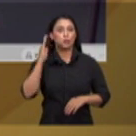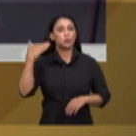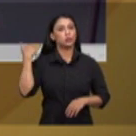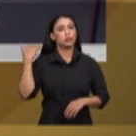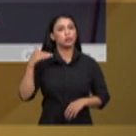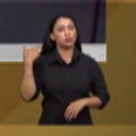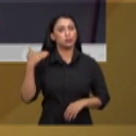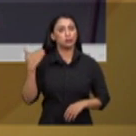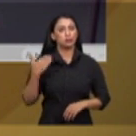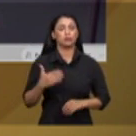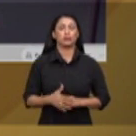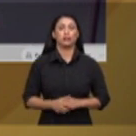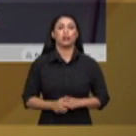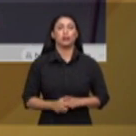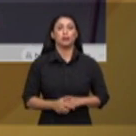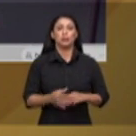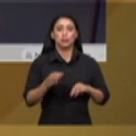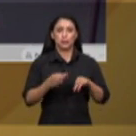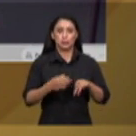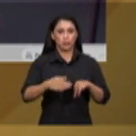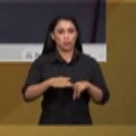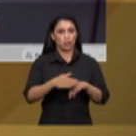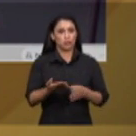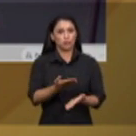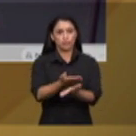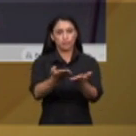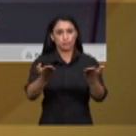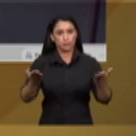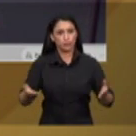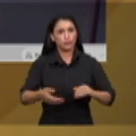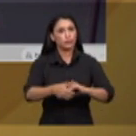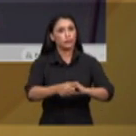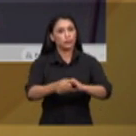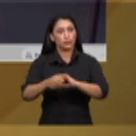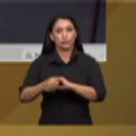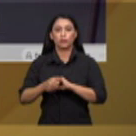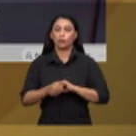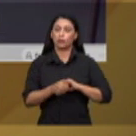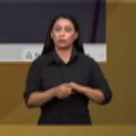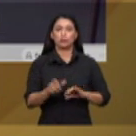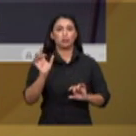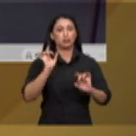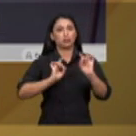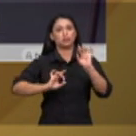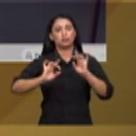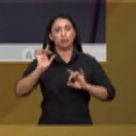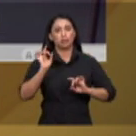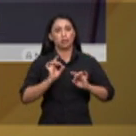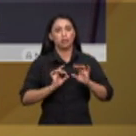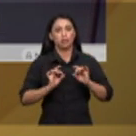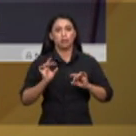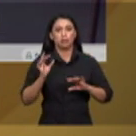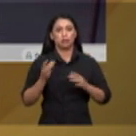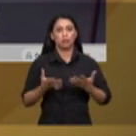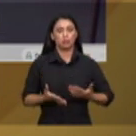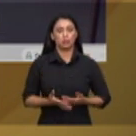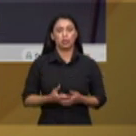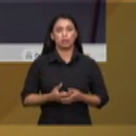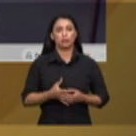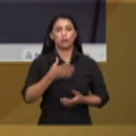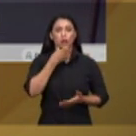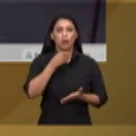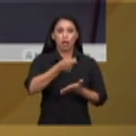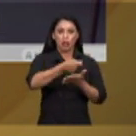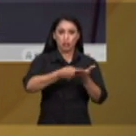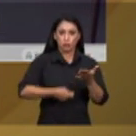Weber, excelentíssimos senhores ministros, permitam-me cumprimentar a todos de maneira especial na pessoa do excelentíssimo senhor relator, o